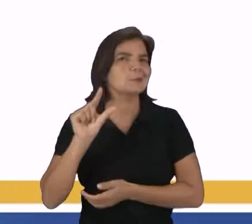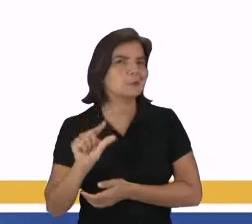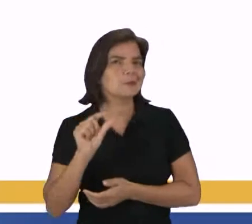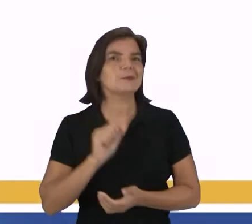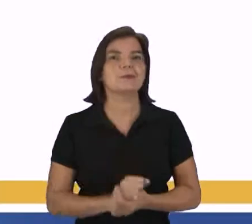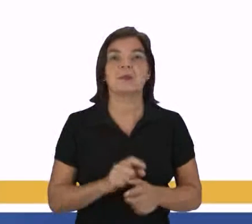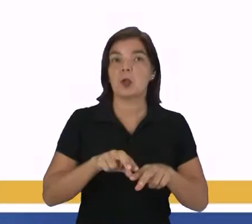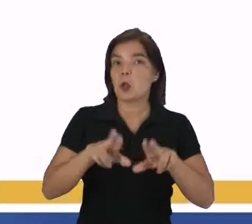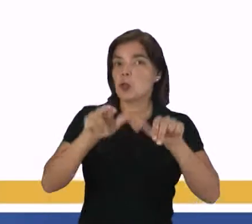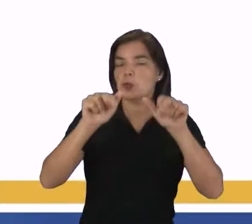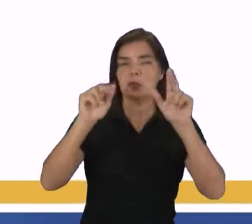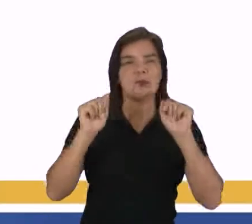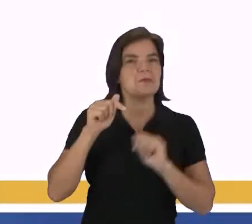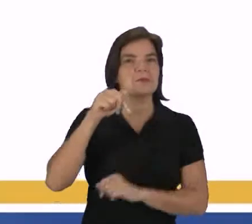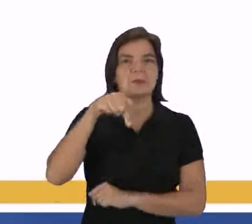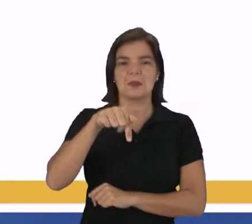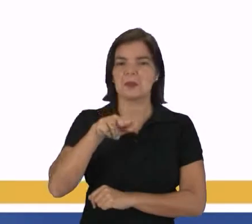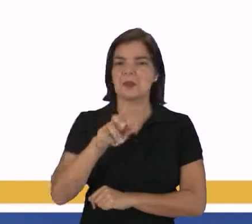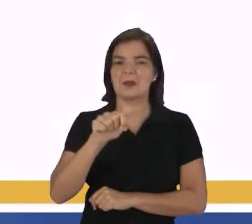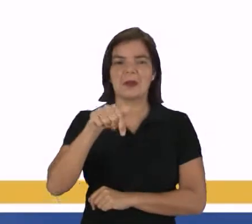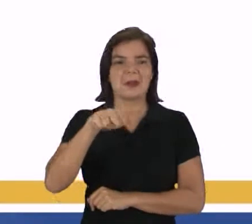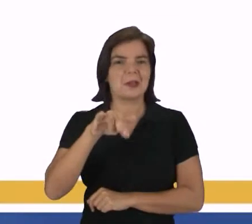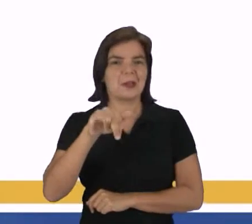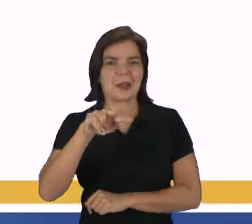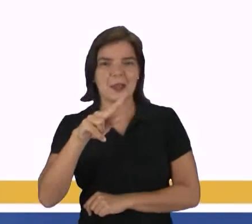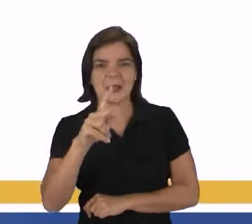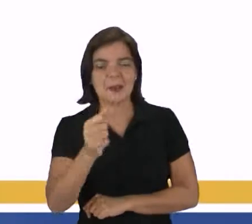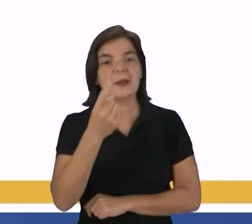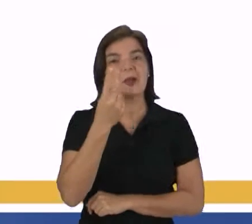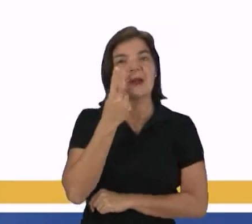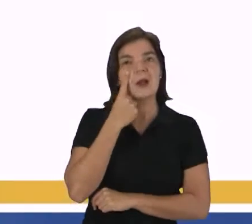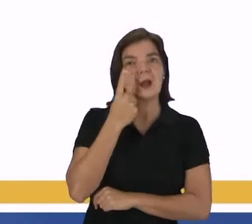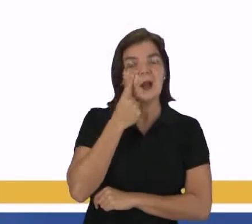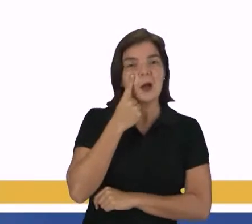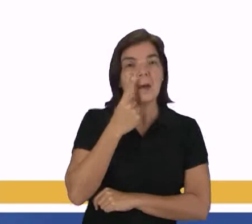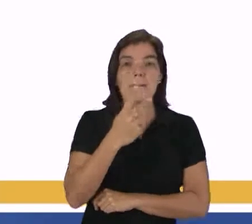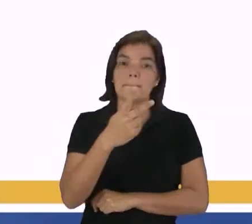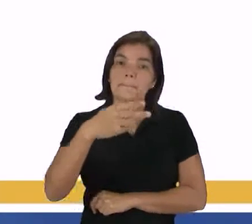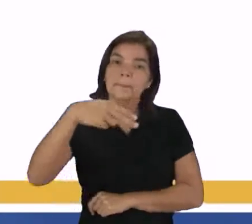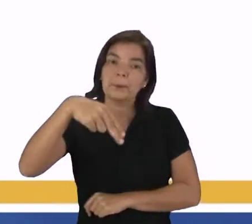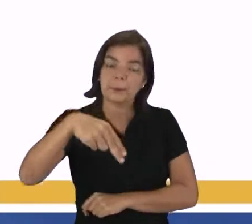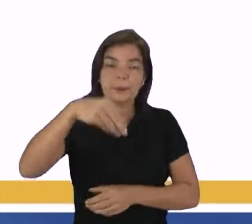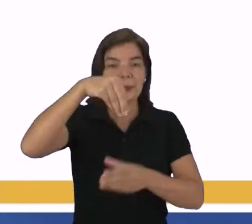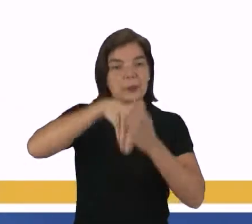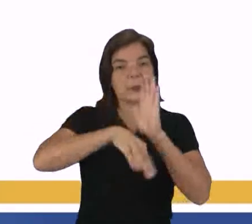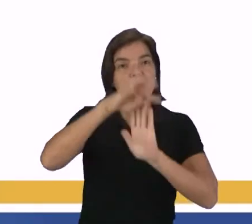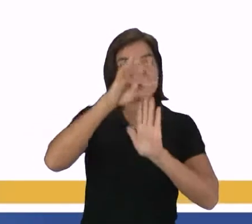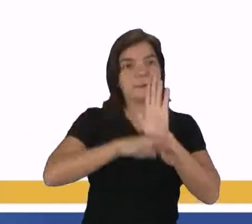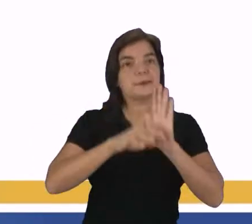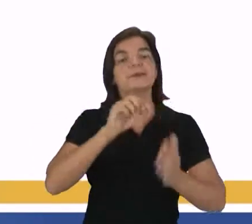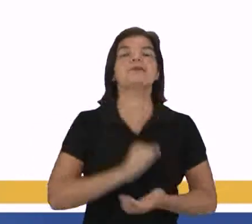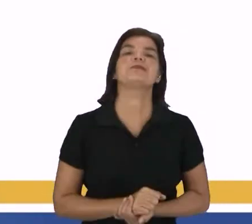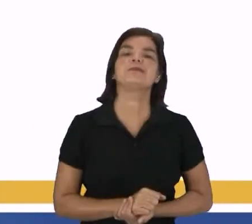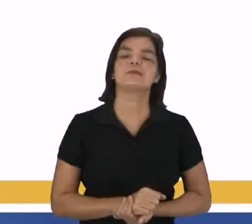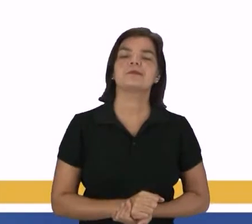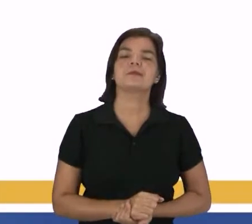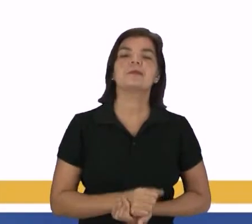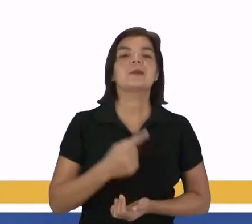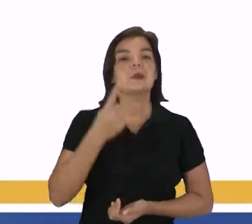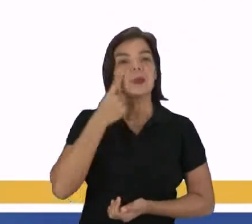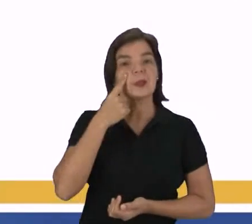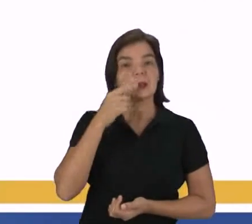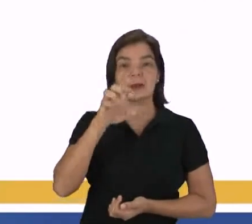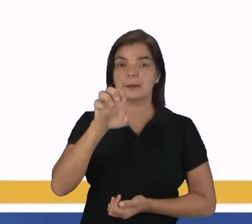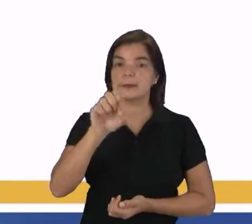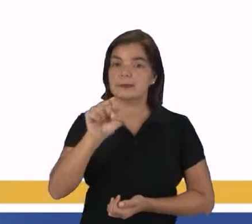mulherzinha, mas nunca mais quequinha. Observe agora o pronome dentro do texto. Observe o